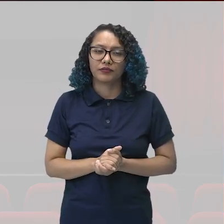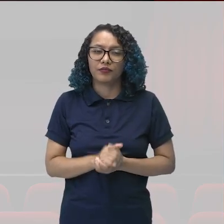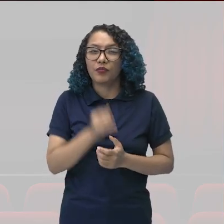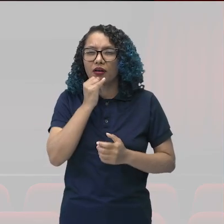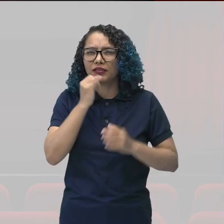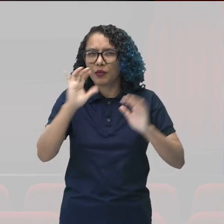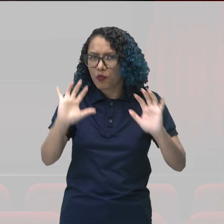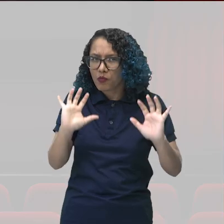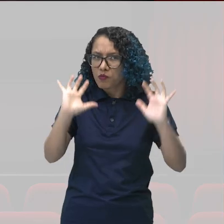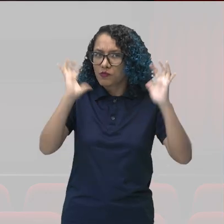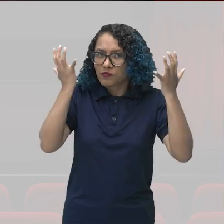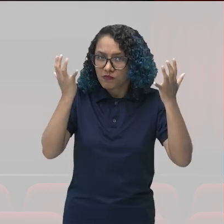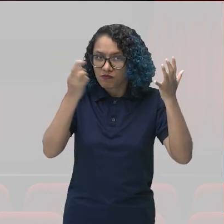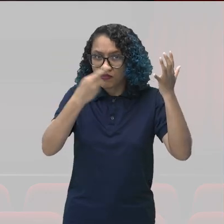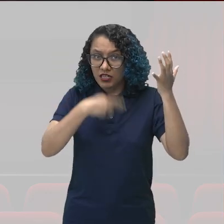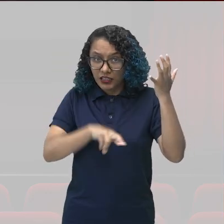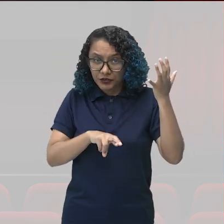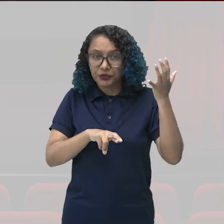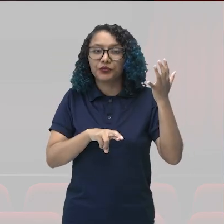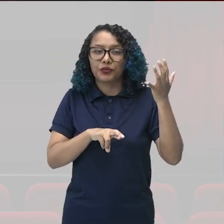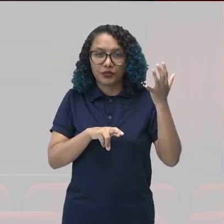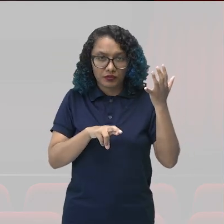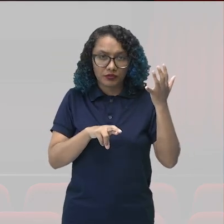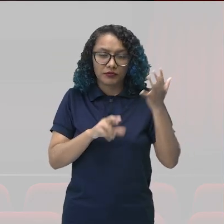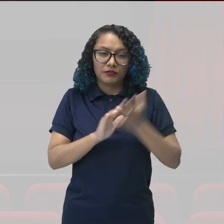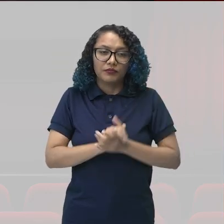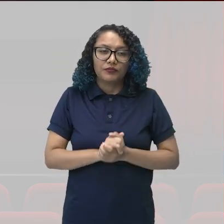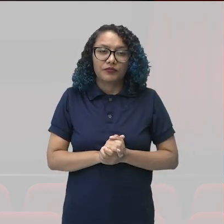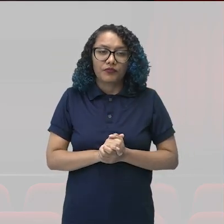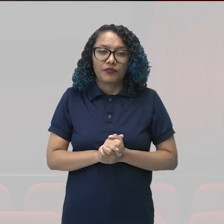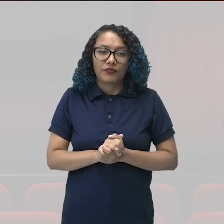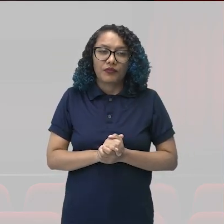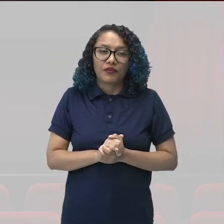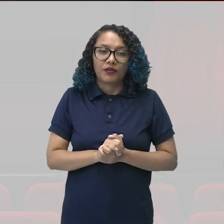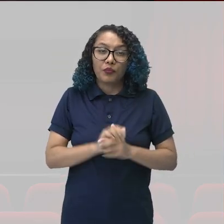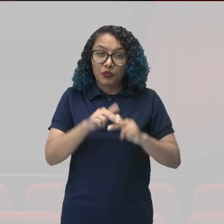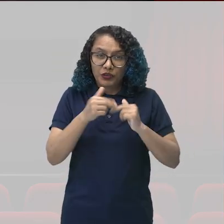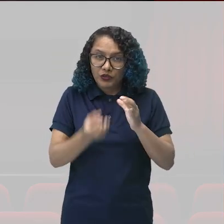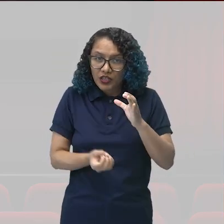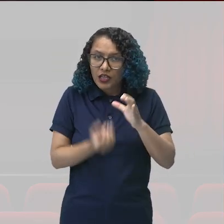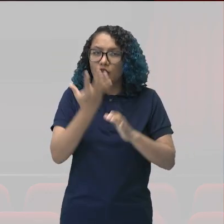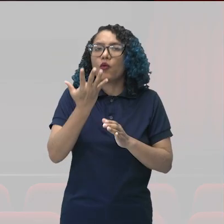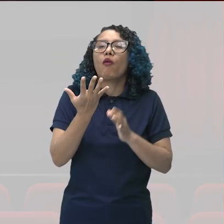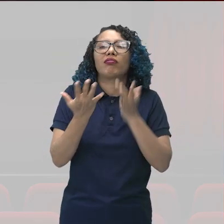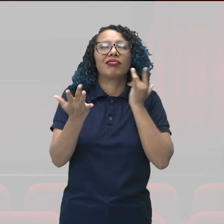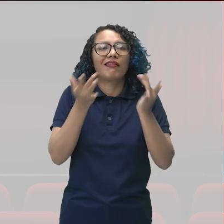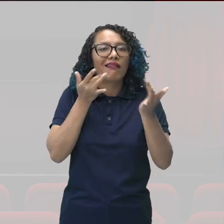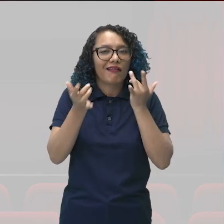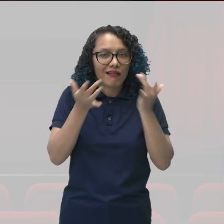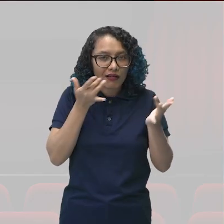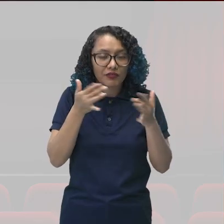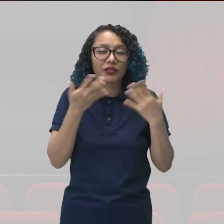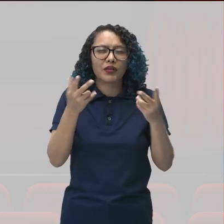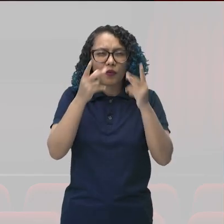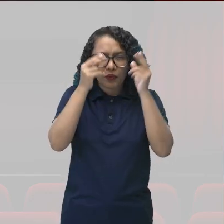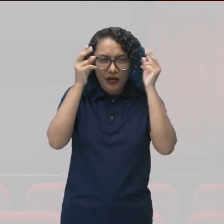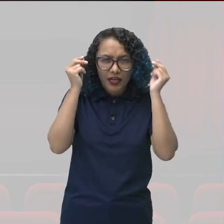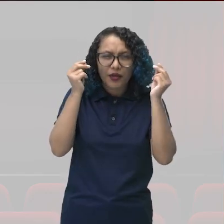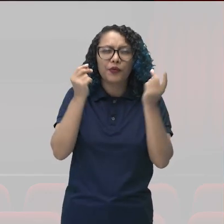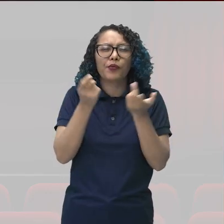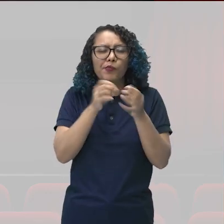ritual sagrado, houve a origem do teatro. Então, os gregos começaram ali a